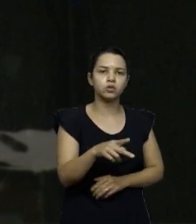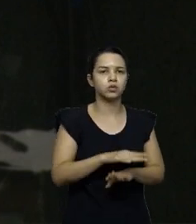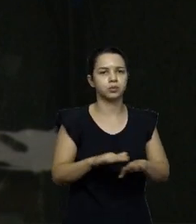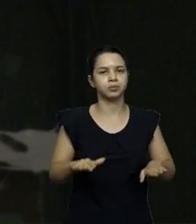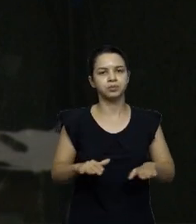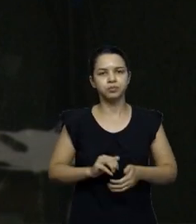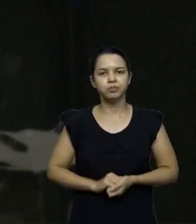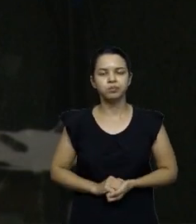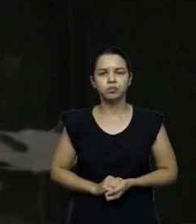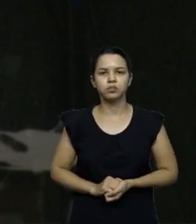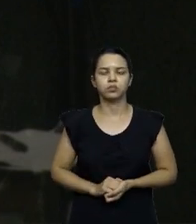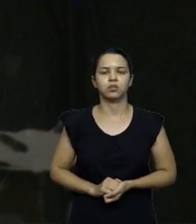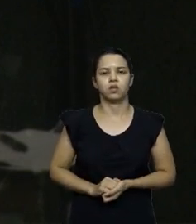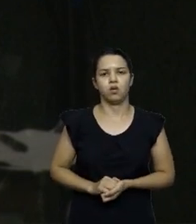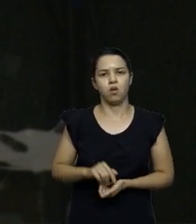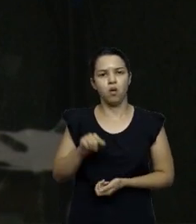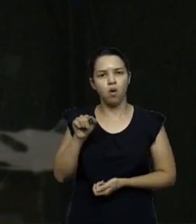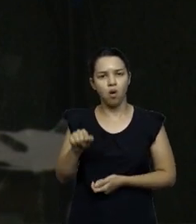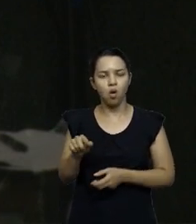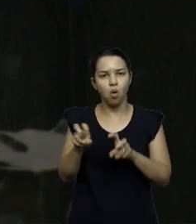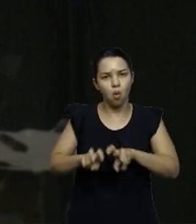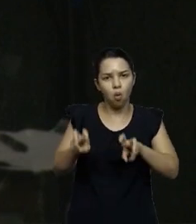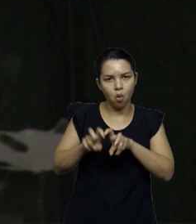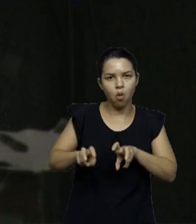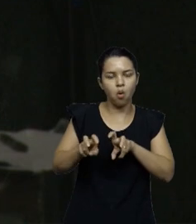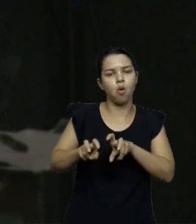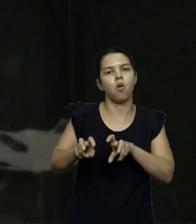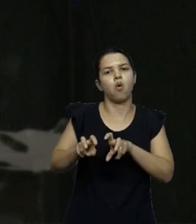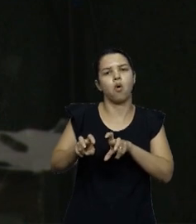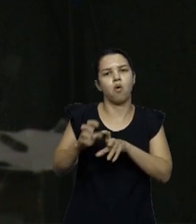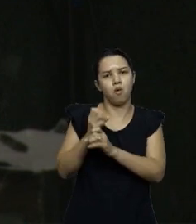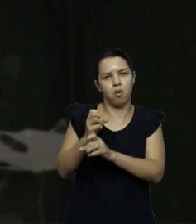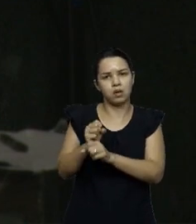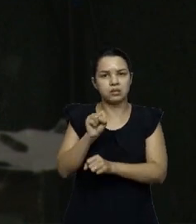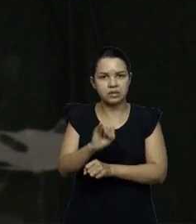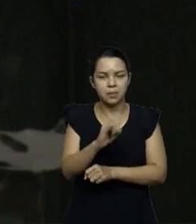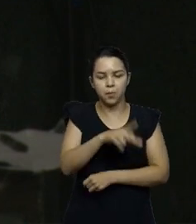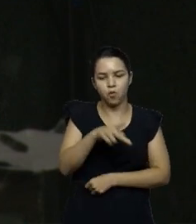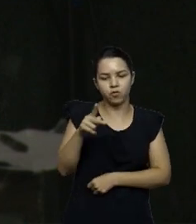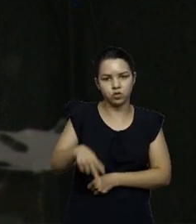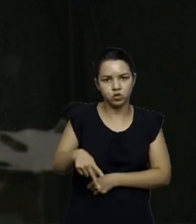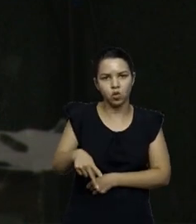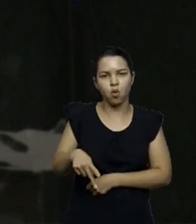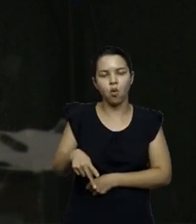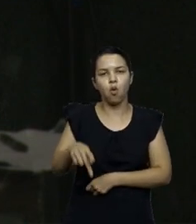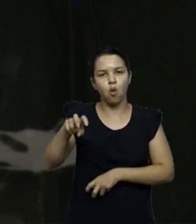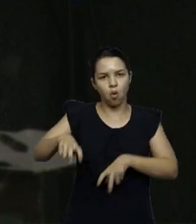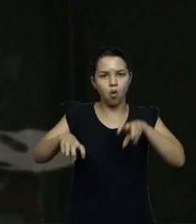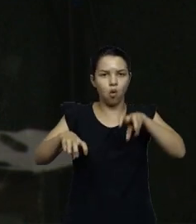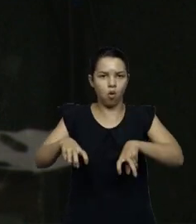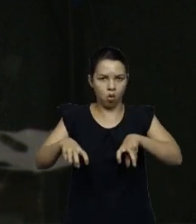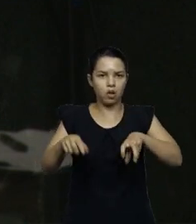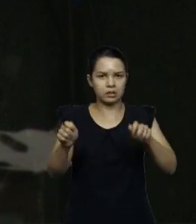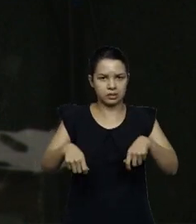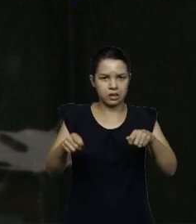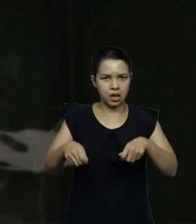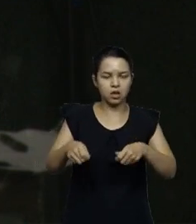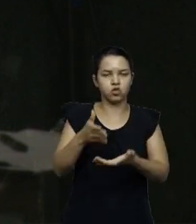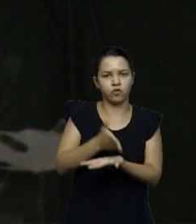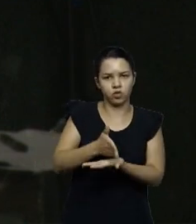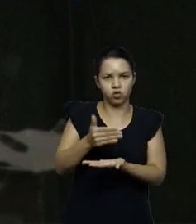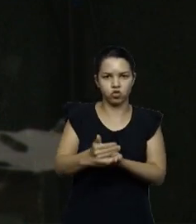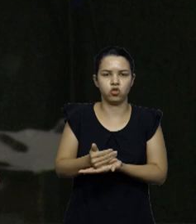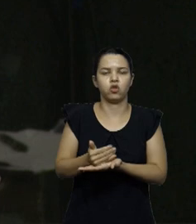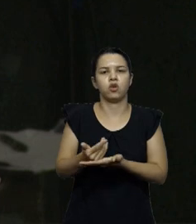será capaz de calcular se dois professores sentados lado a lado podem dividir os custos de gasolina para escolher uma mesma escola